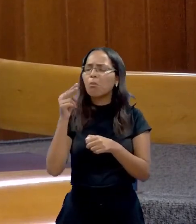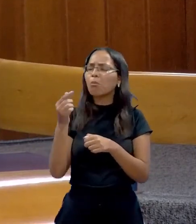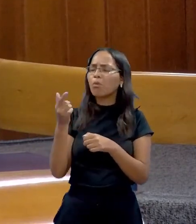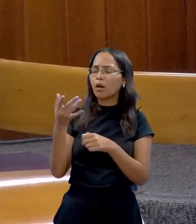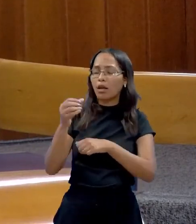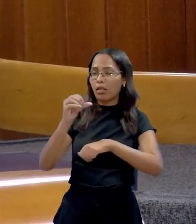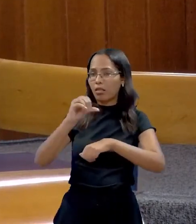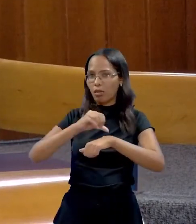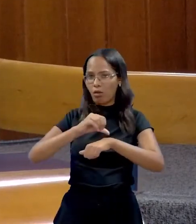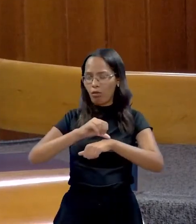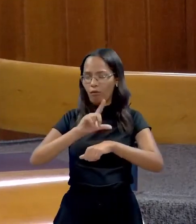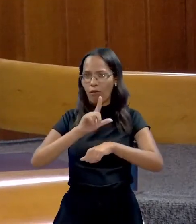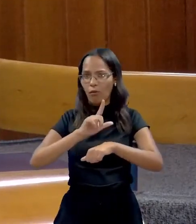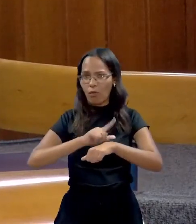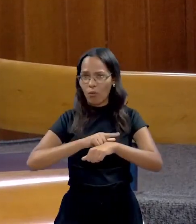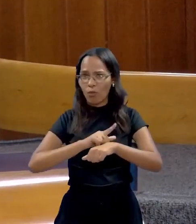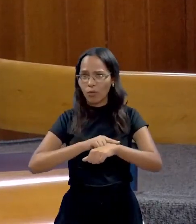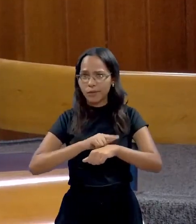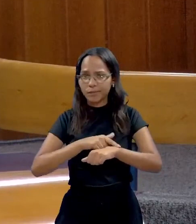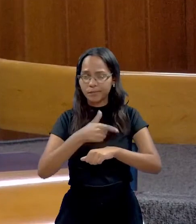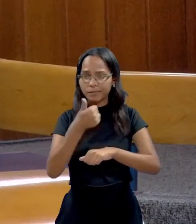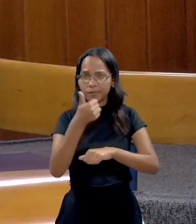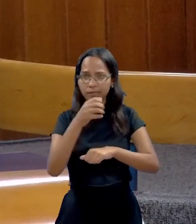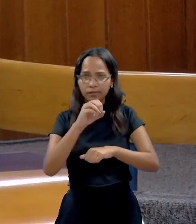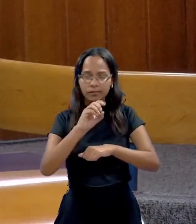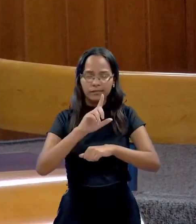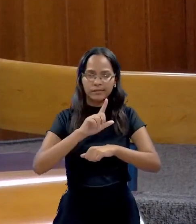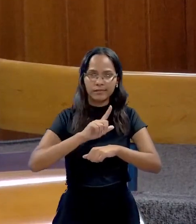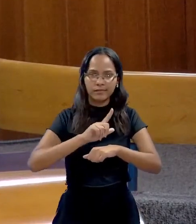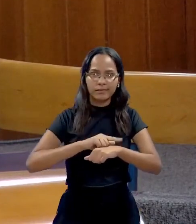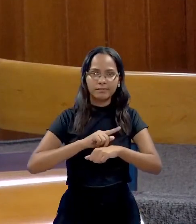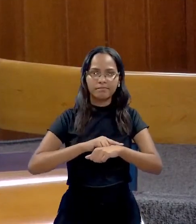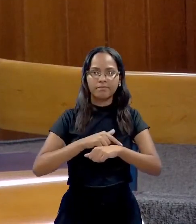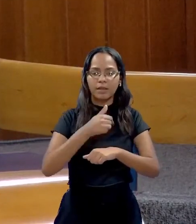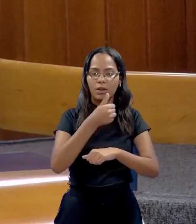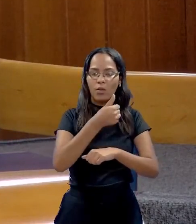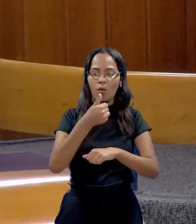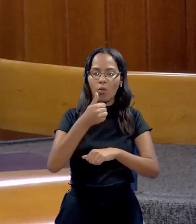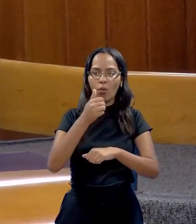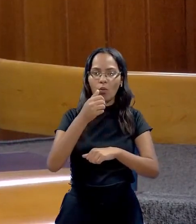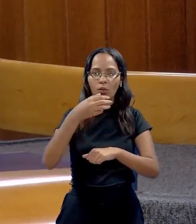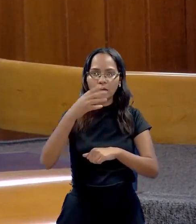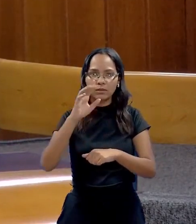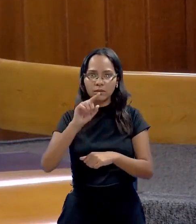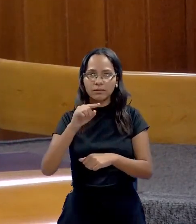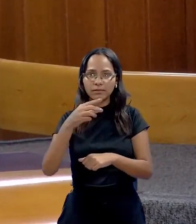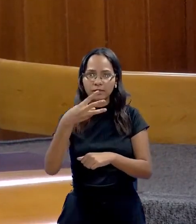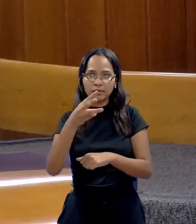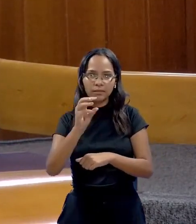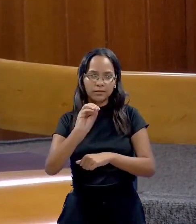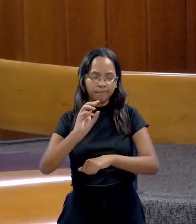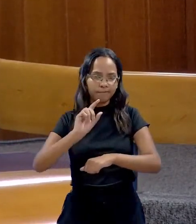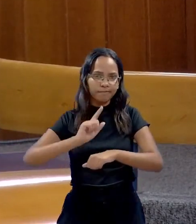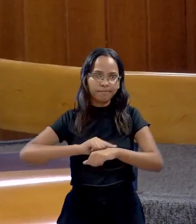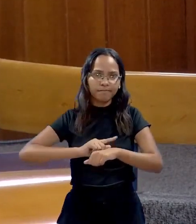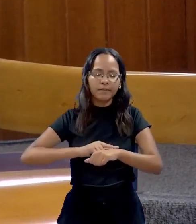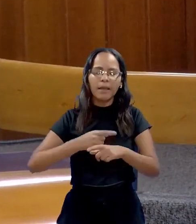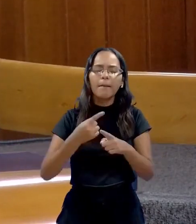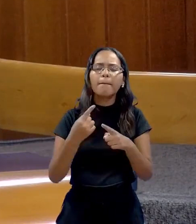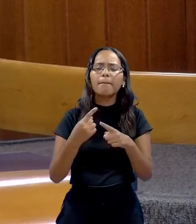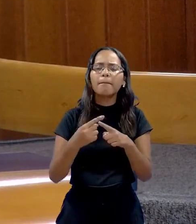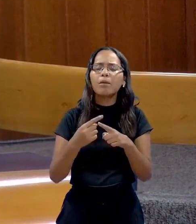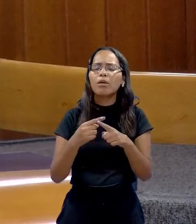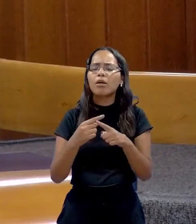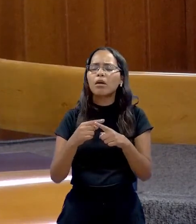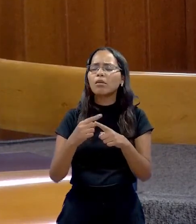horas, às 10 horas e 11h30. Por que 3 conferências por